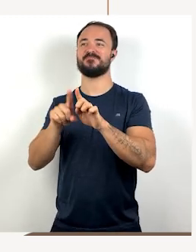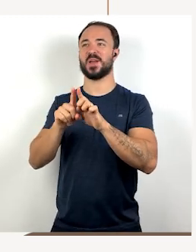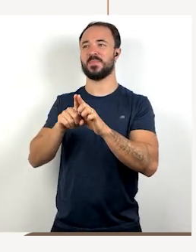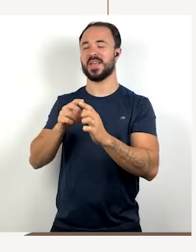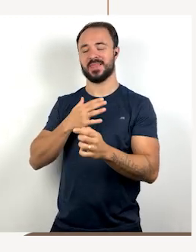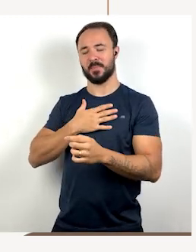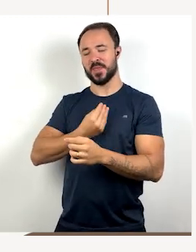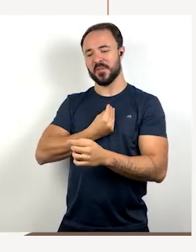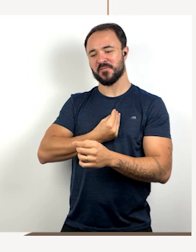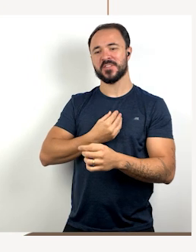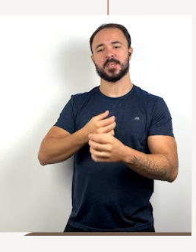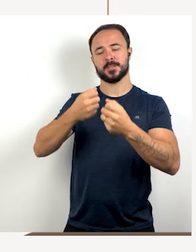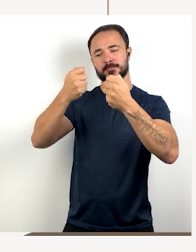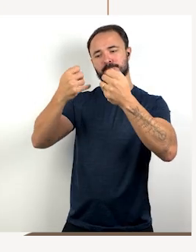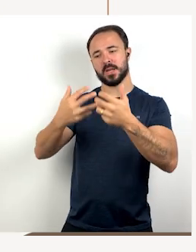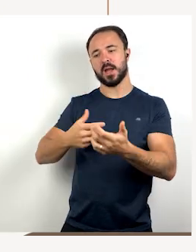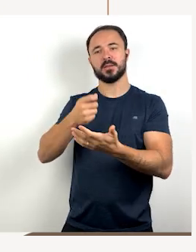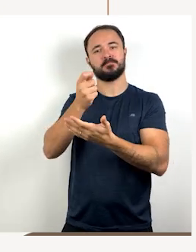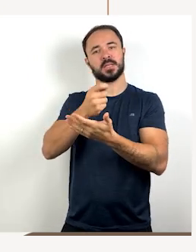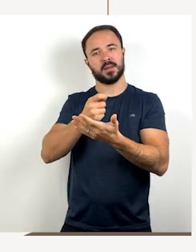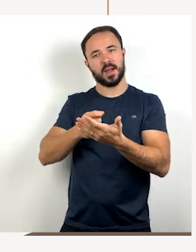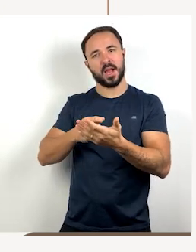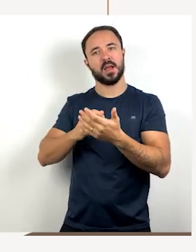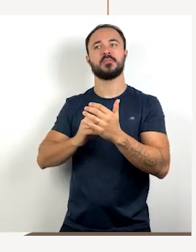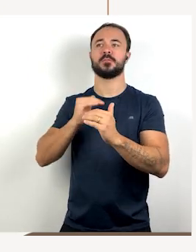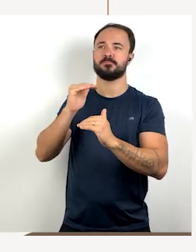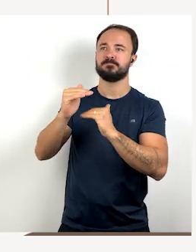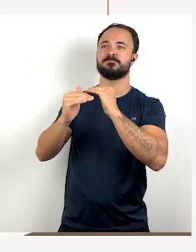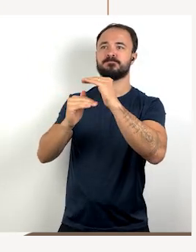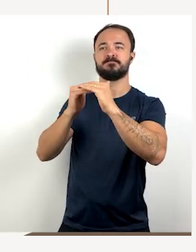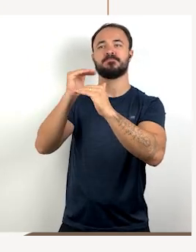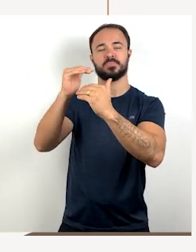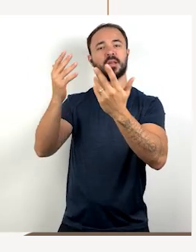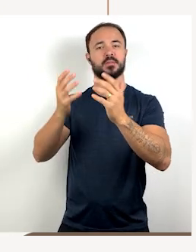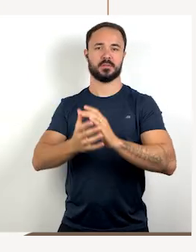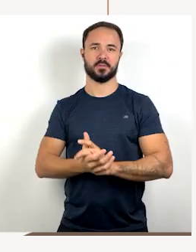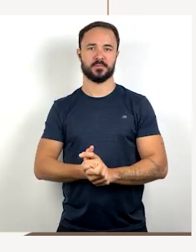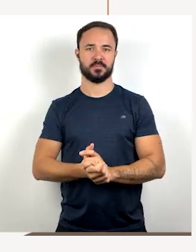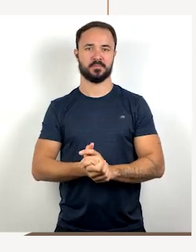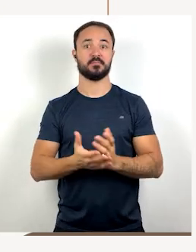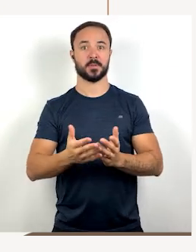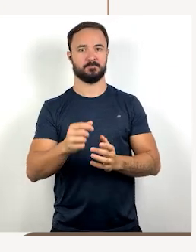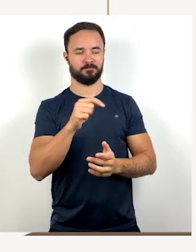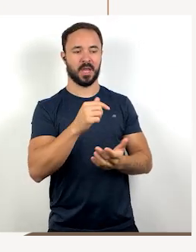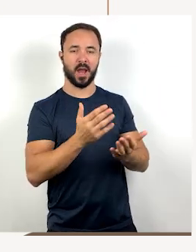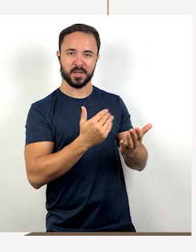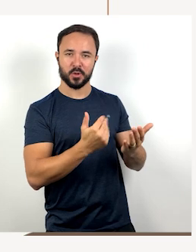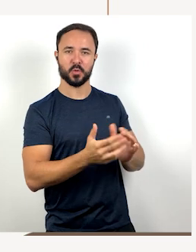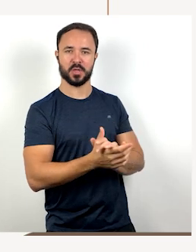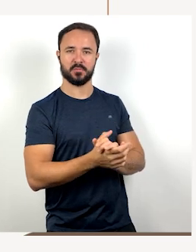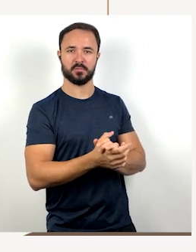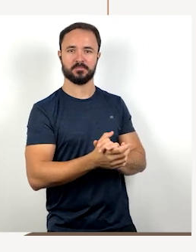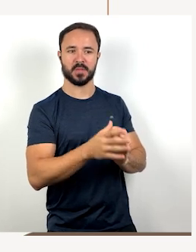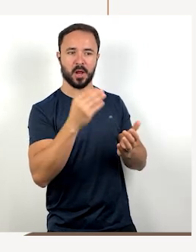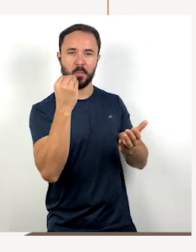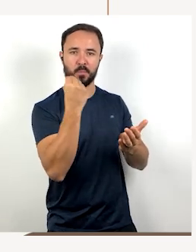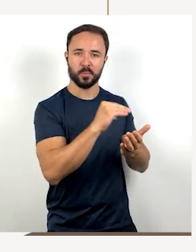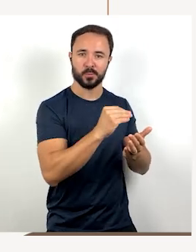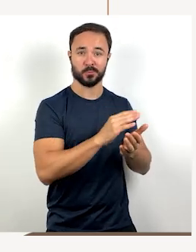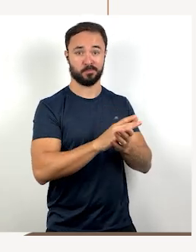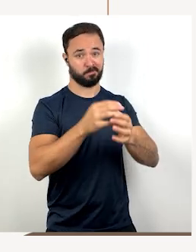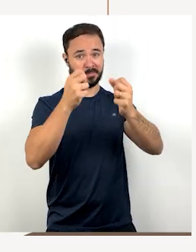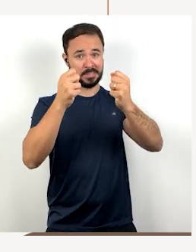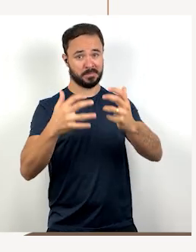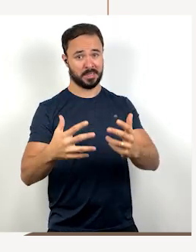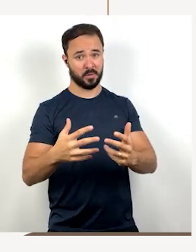sua intimidade, em sua transformação de menina para moça. Em seu diário, então, ela registrou a